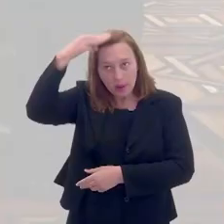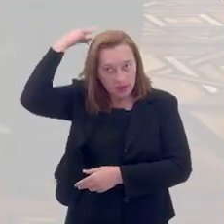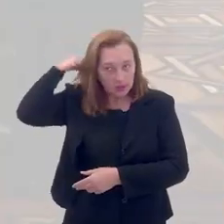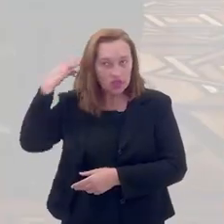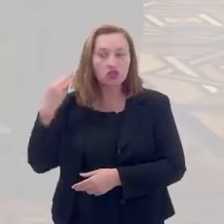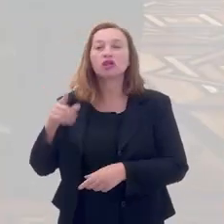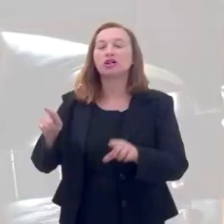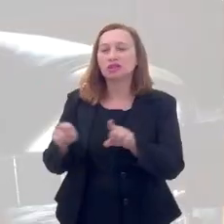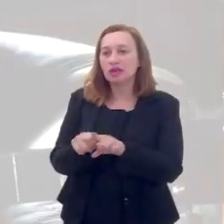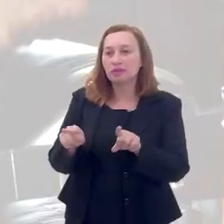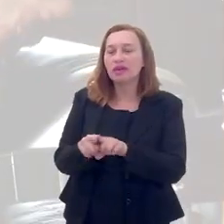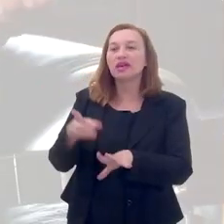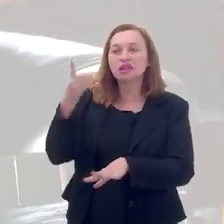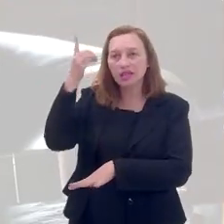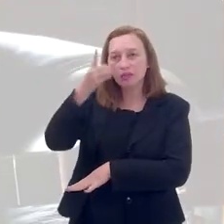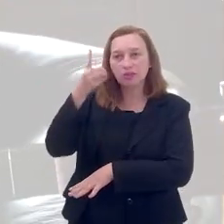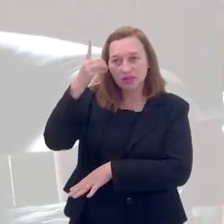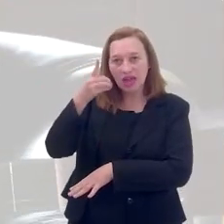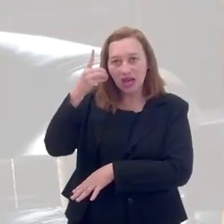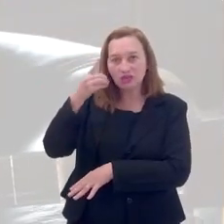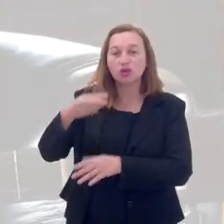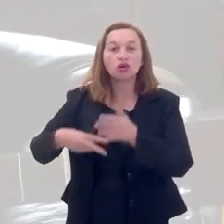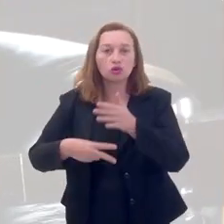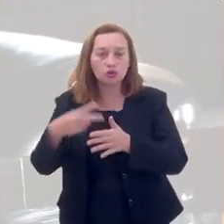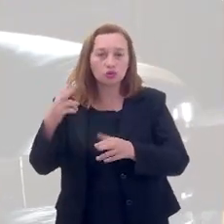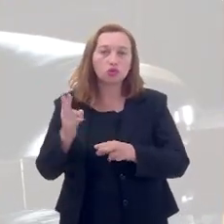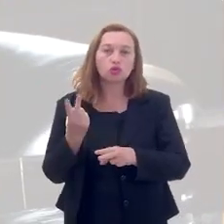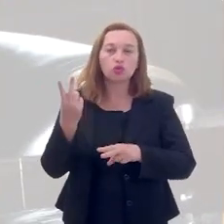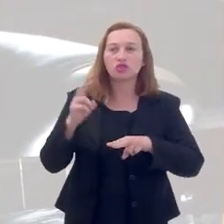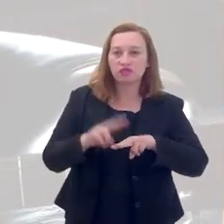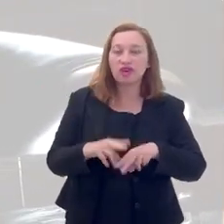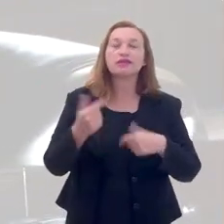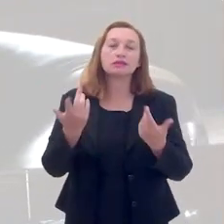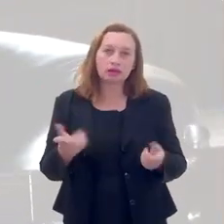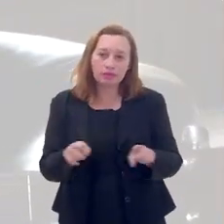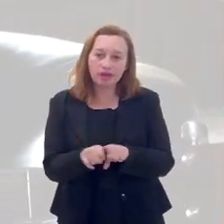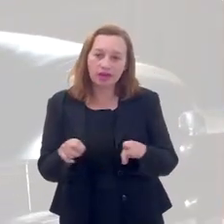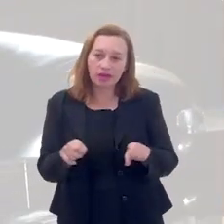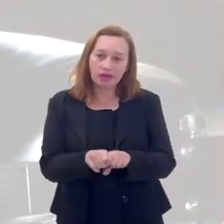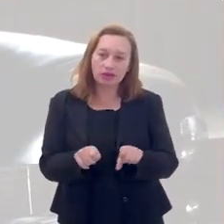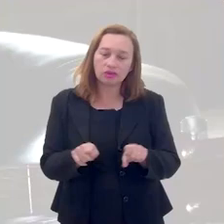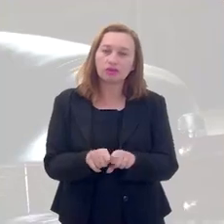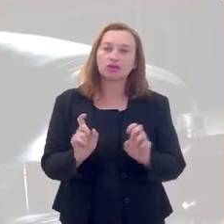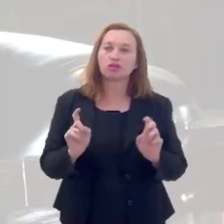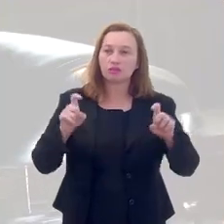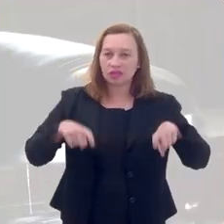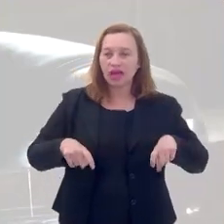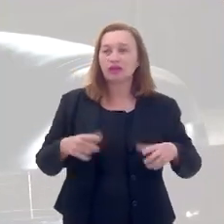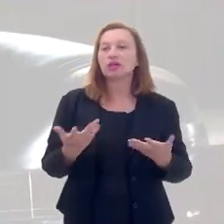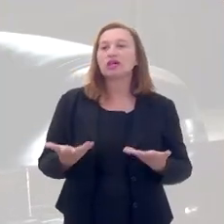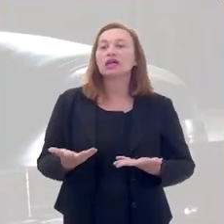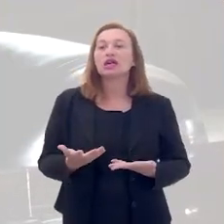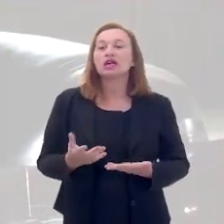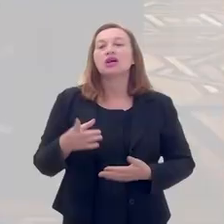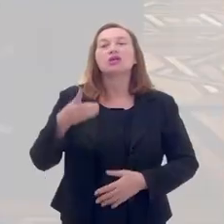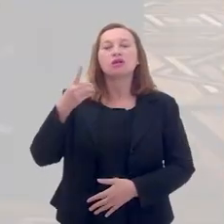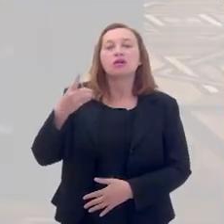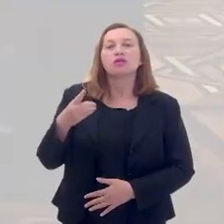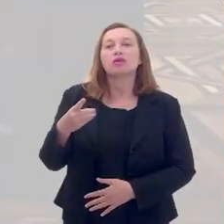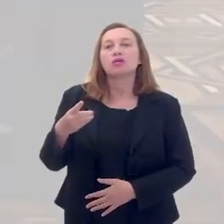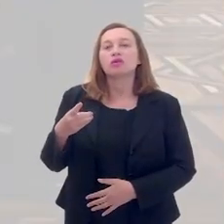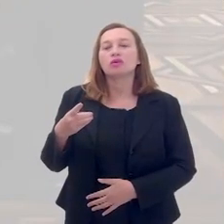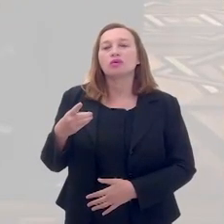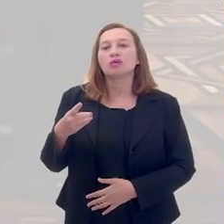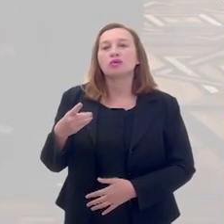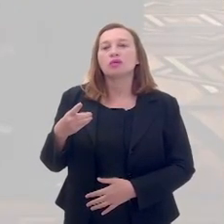Márcio Pacheco que foi deputado durante dois mandatos né e isso é uma dinastia diabo que Deus está dando para vocês mas Pacheco foi